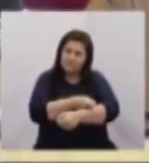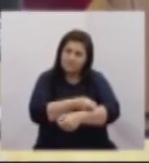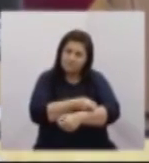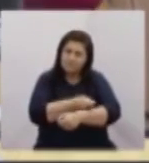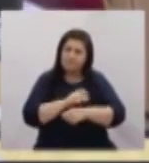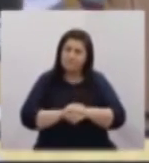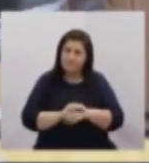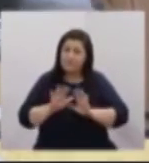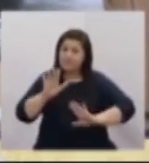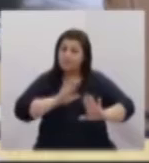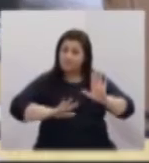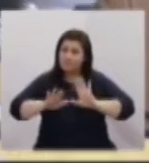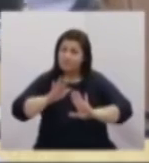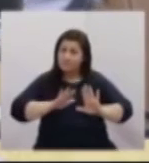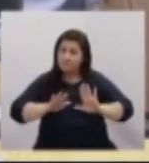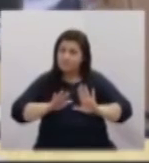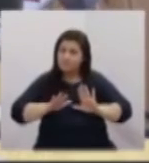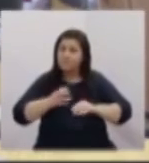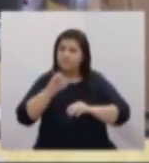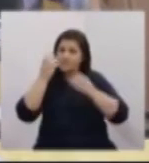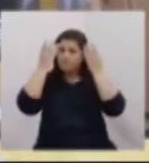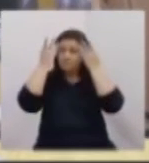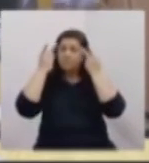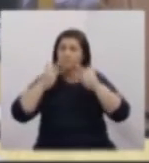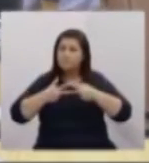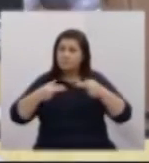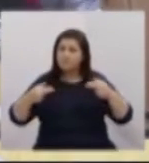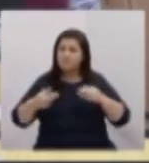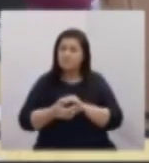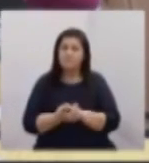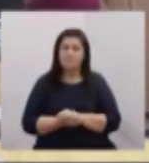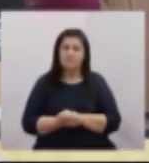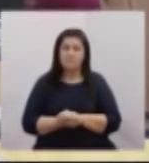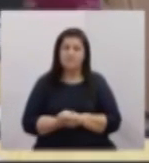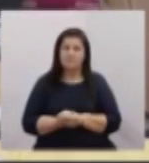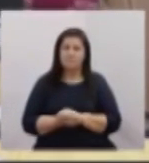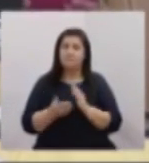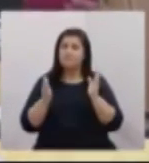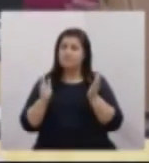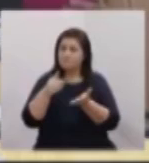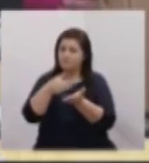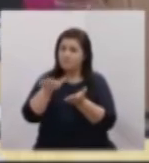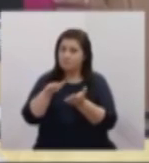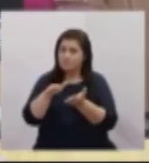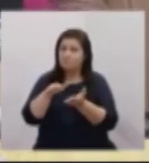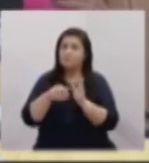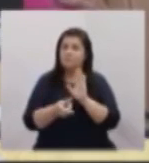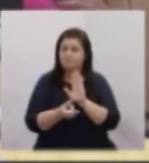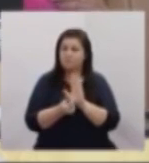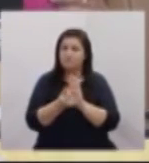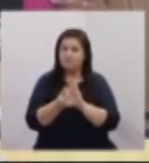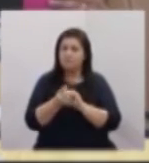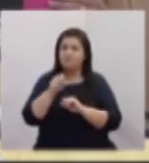de zoonoses, considerando o envio de emenda impositiva no ano 2020, no valor de 80 mil,